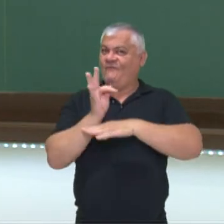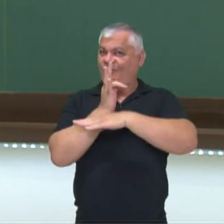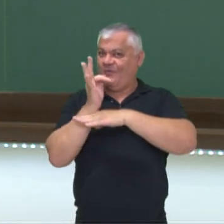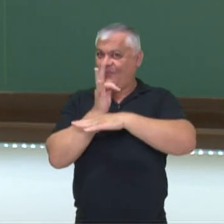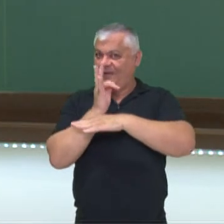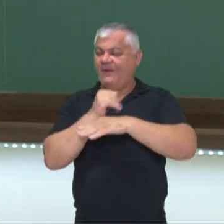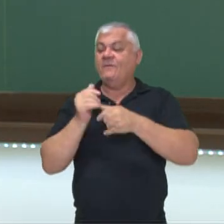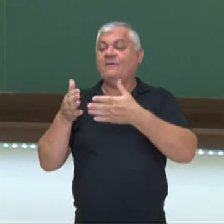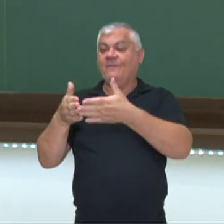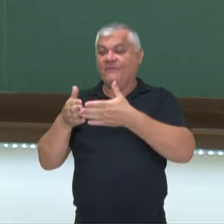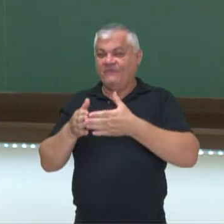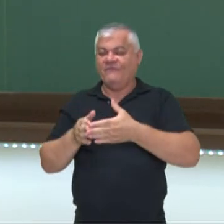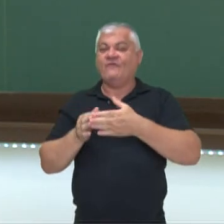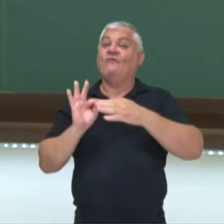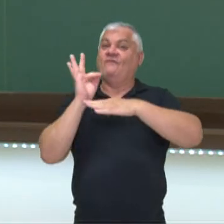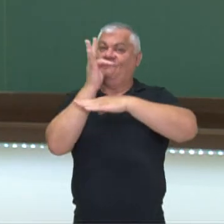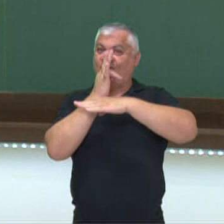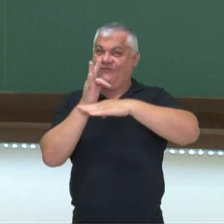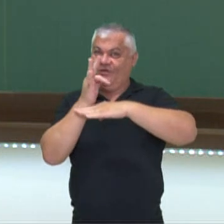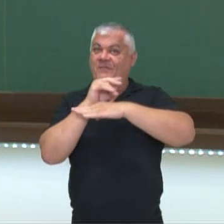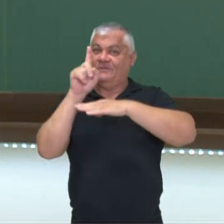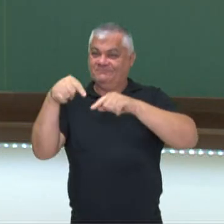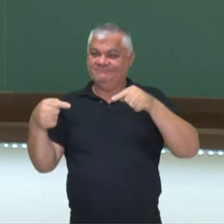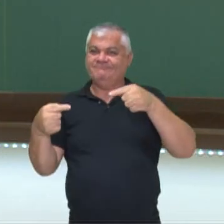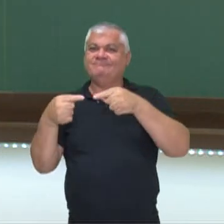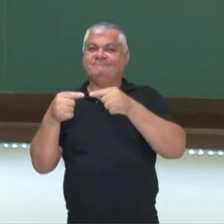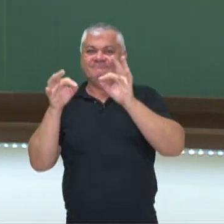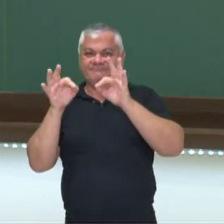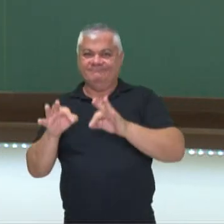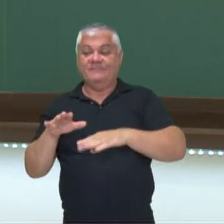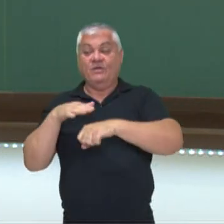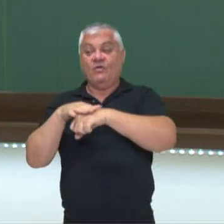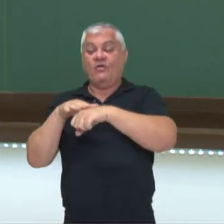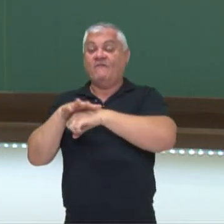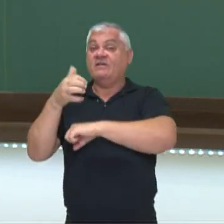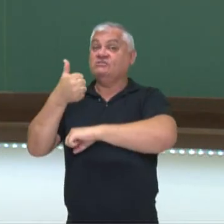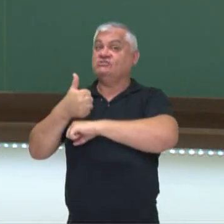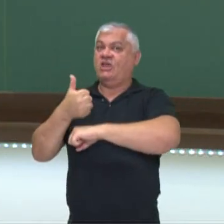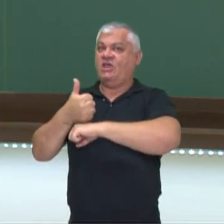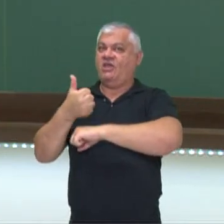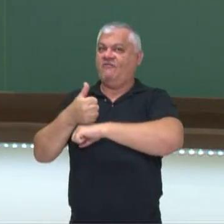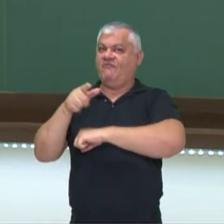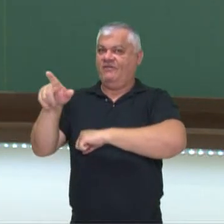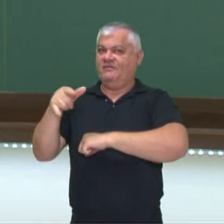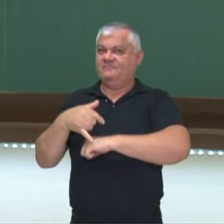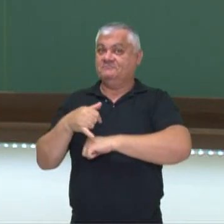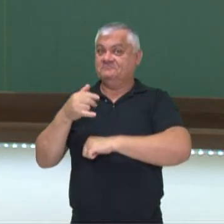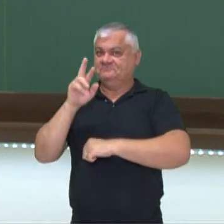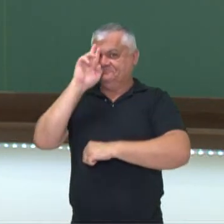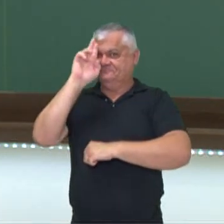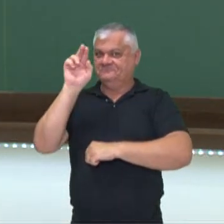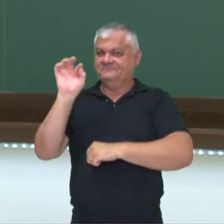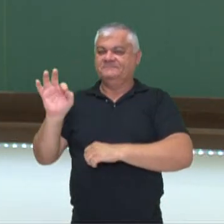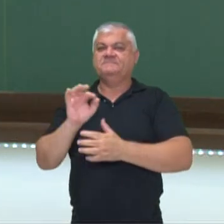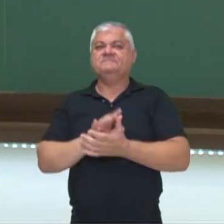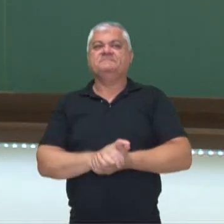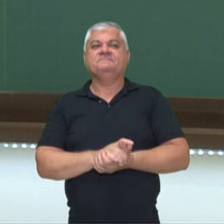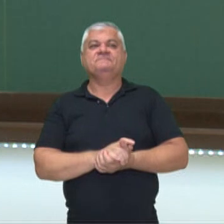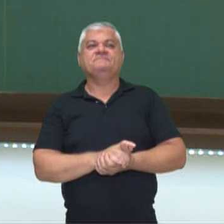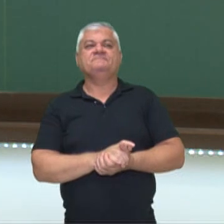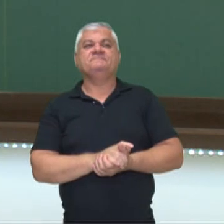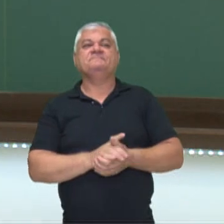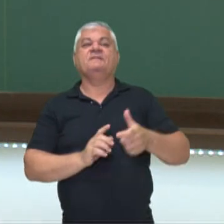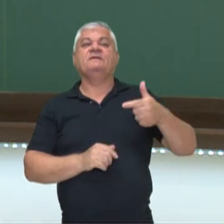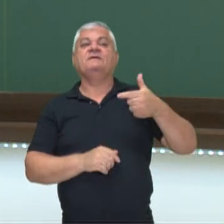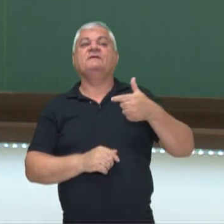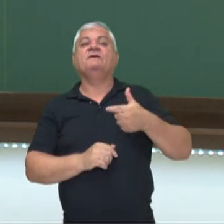favor, né, que são elementos aí para complementar a questão, a adequação do discurso formal. E daí temos